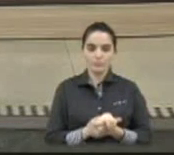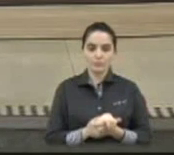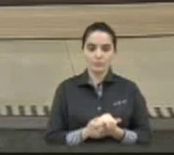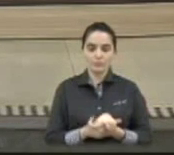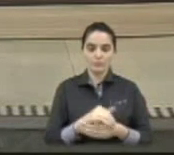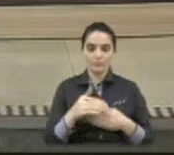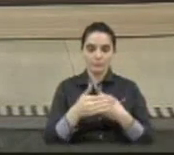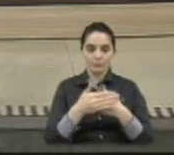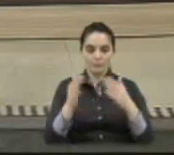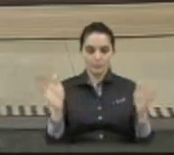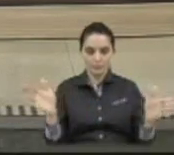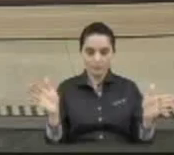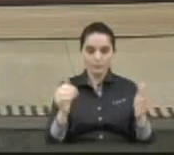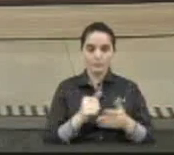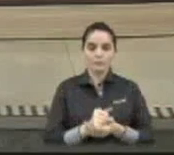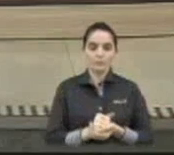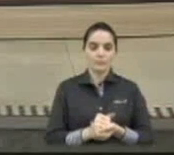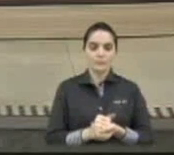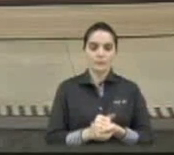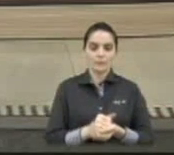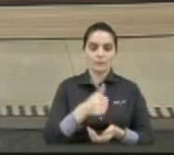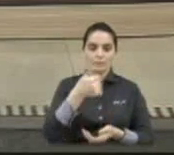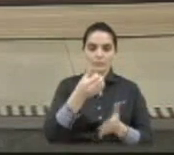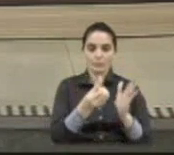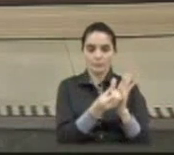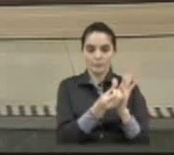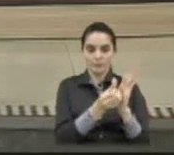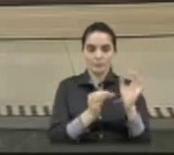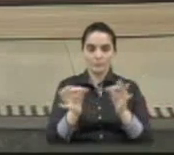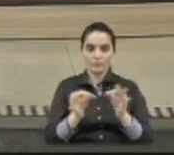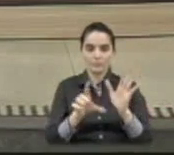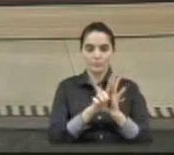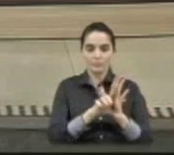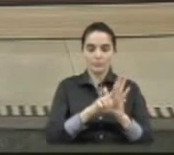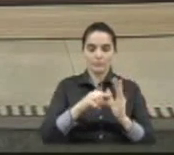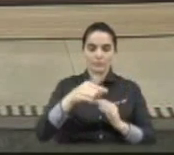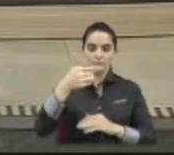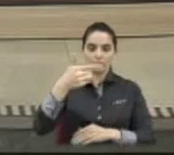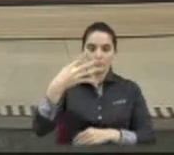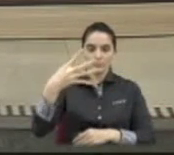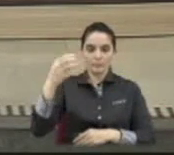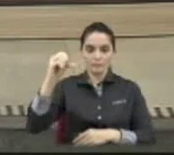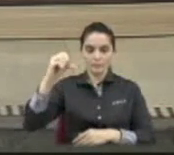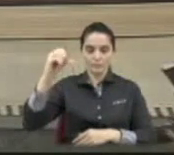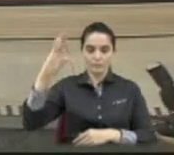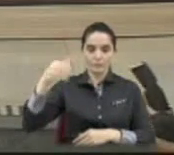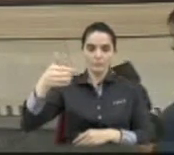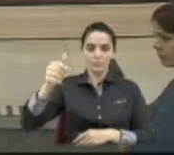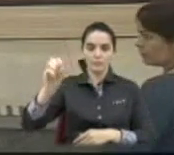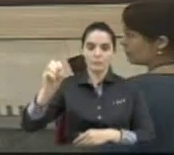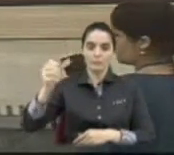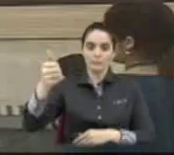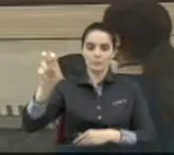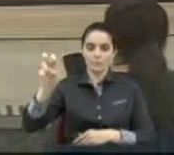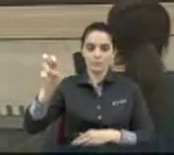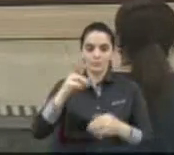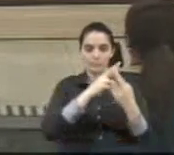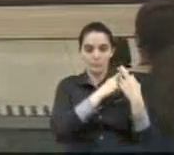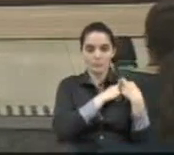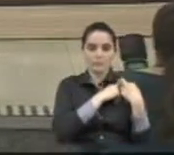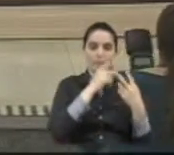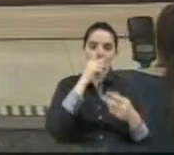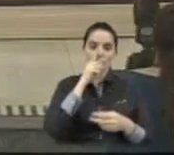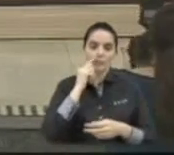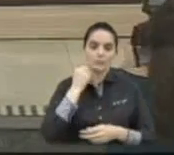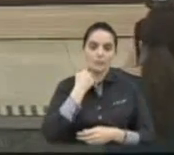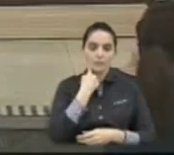Os trabalhos estão reabertos. Item 16º, projeto de lei número 249/2015, de autoria do nobre